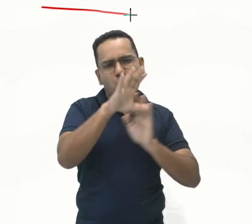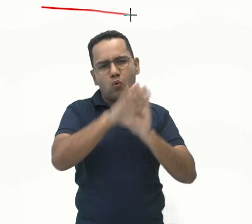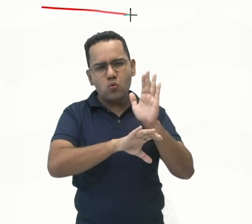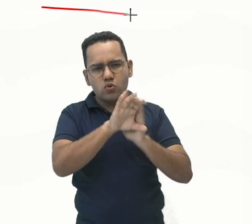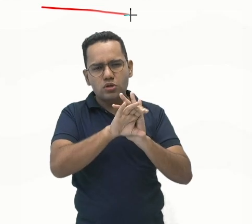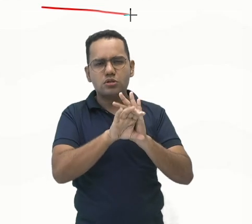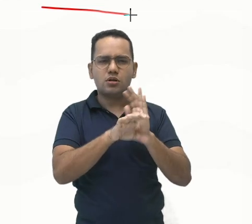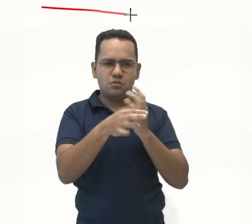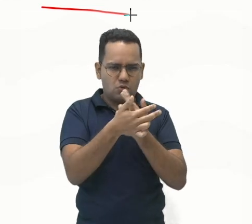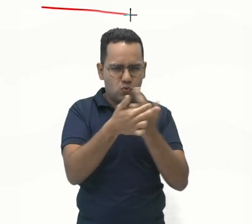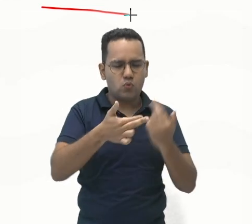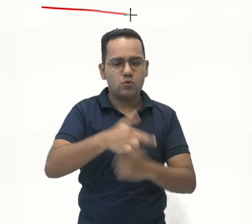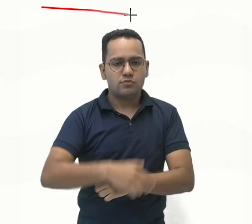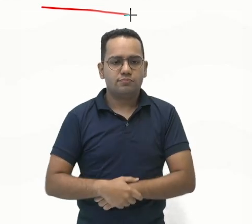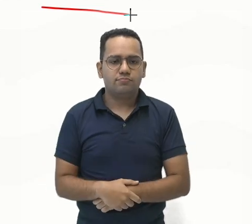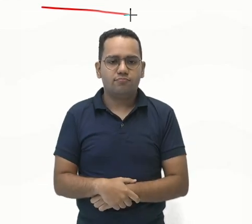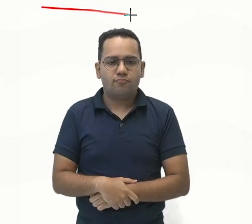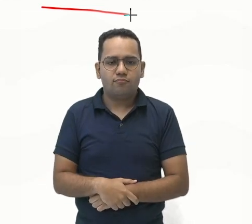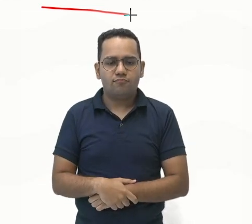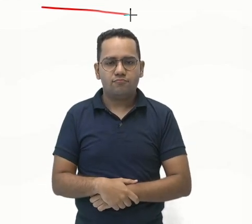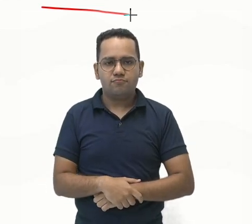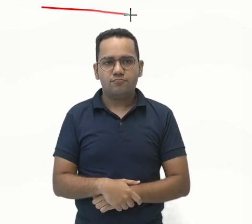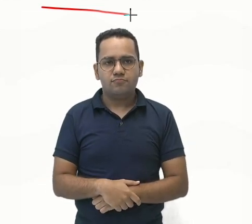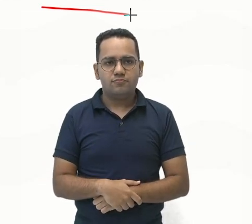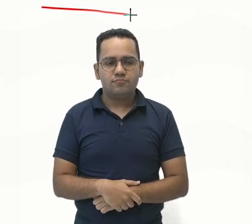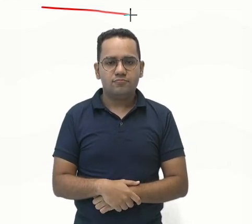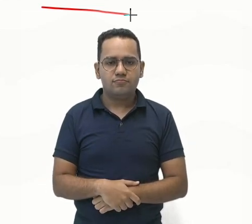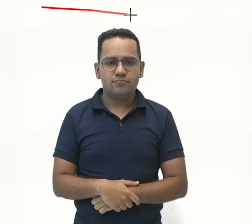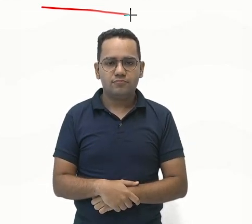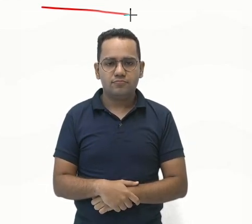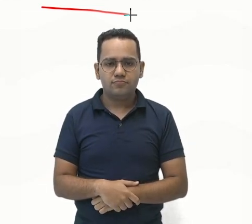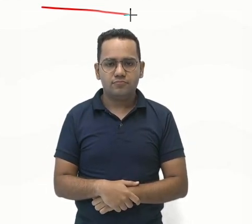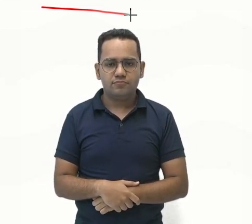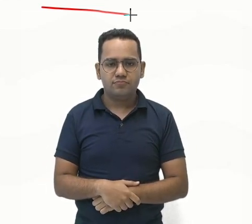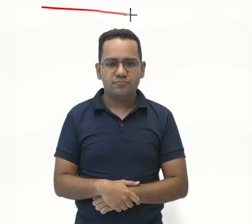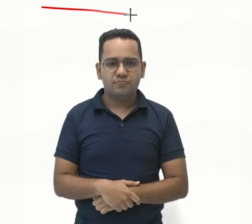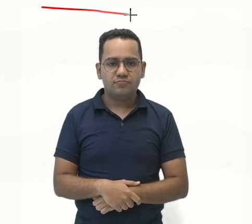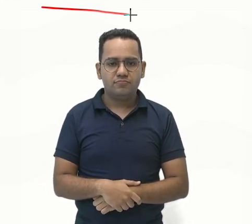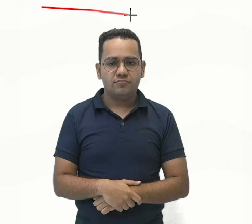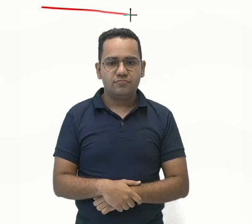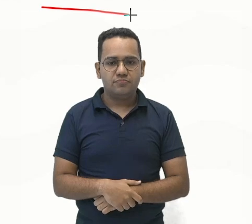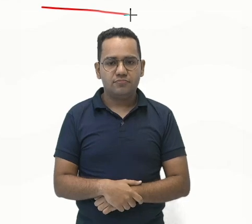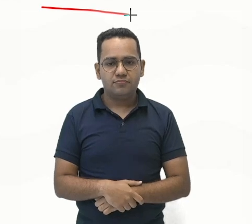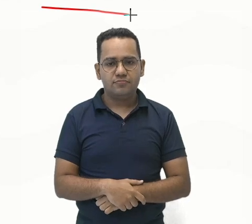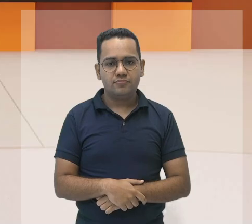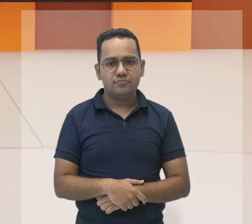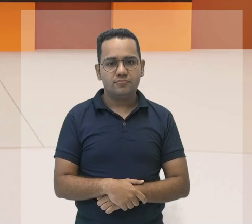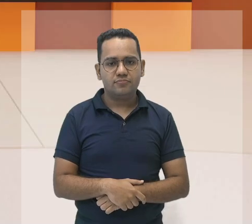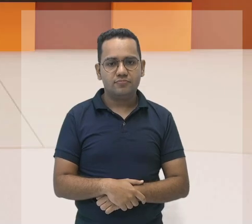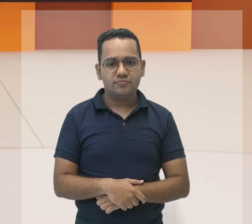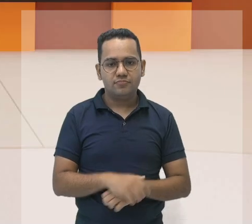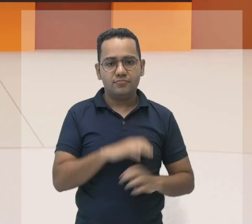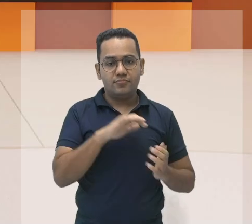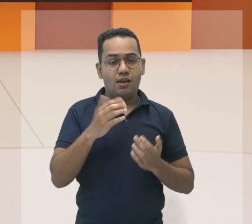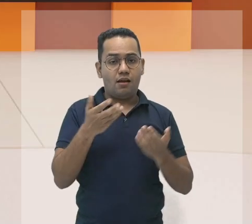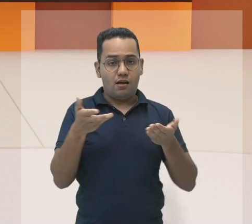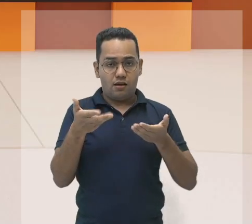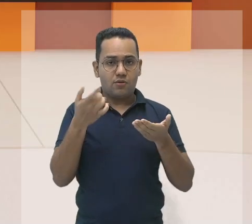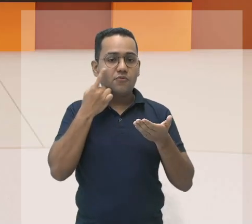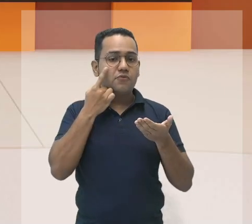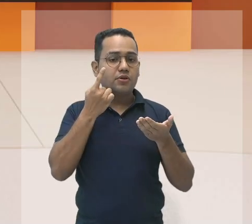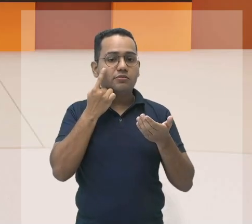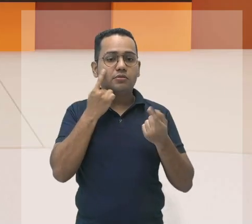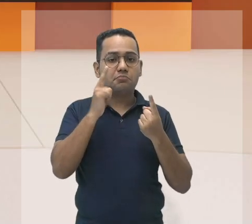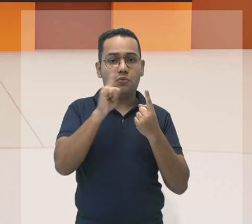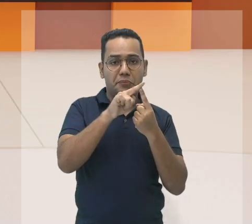o que é um bloco econômico, bem como os seus objetivos, eu gostaria de caracterizar nesse momento aqui para vocês o contexto